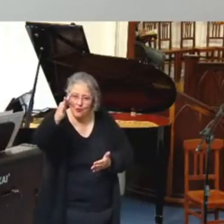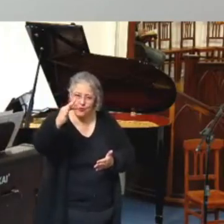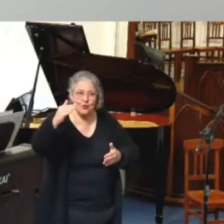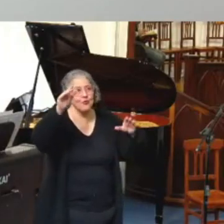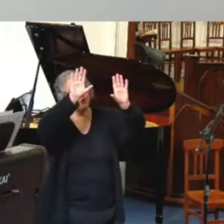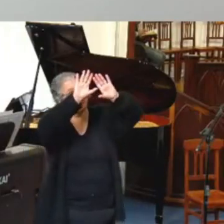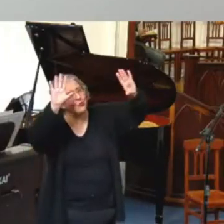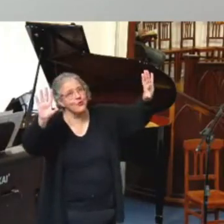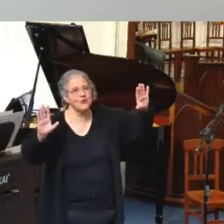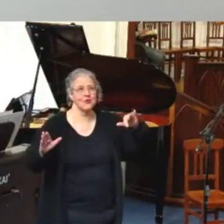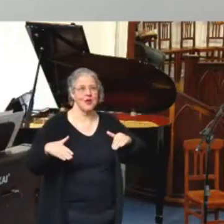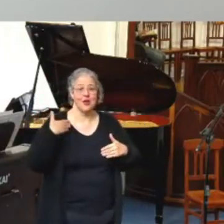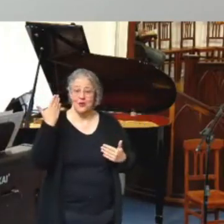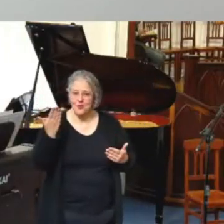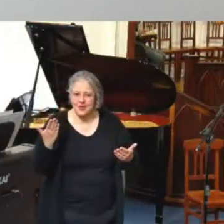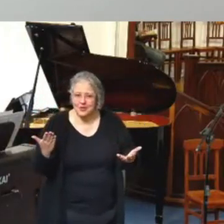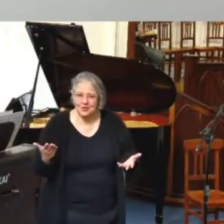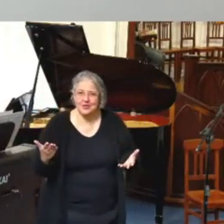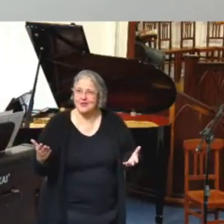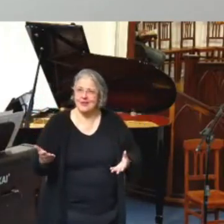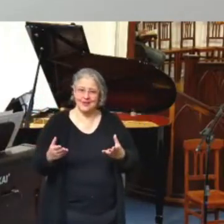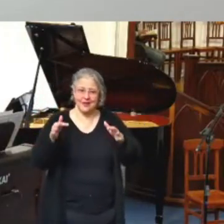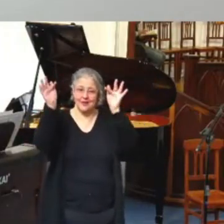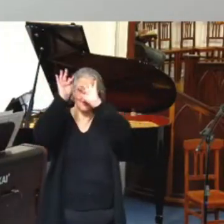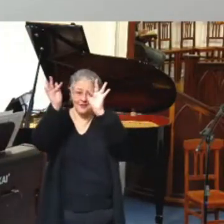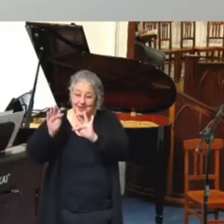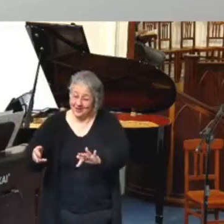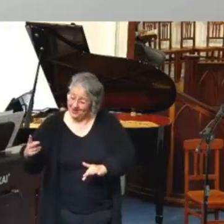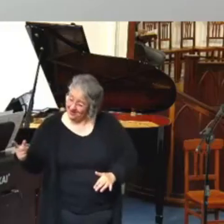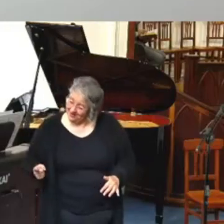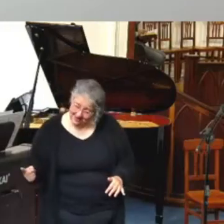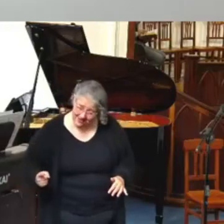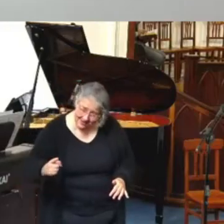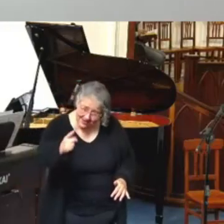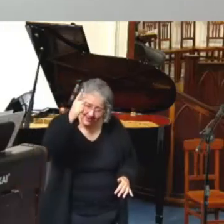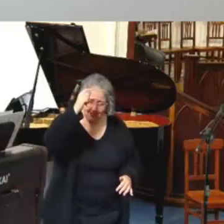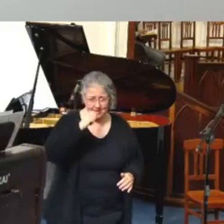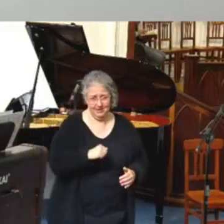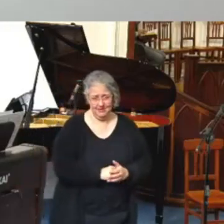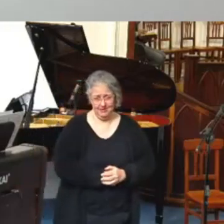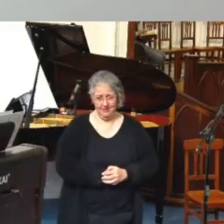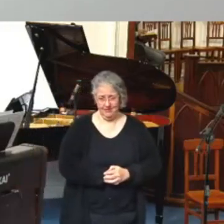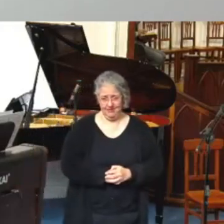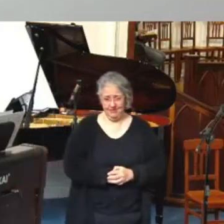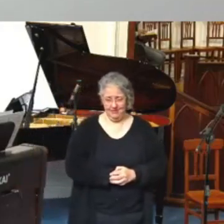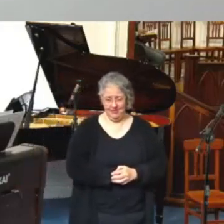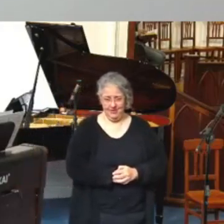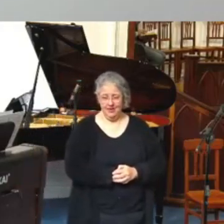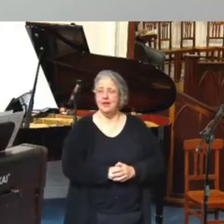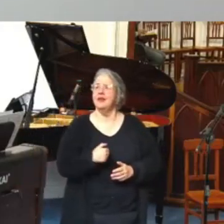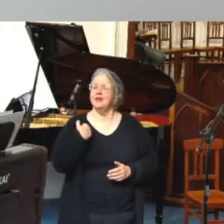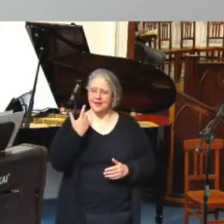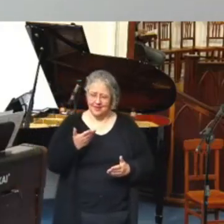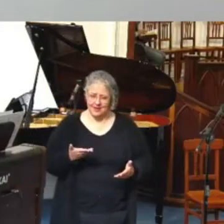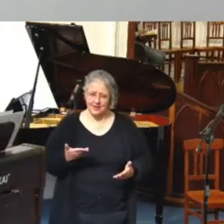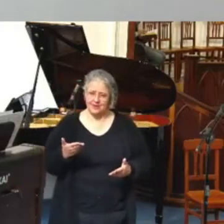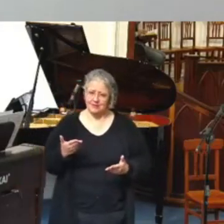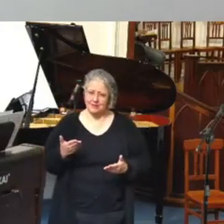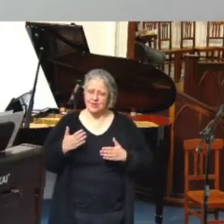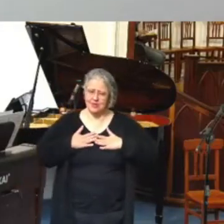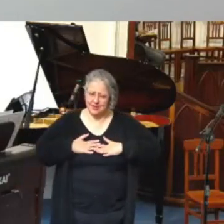Ele está fazendo já uma obra no seu coração, a fim de que você possa descansar na